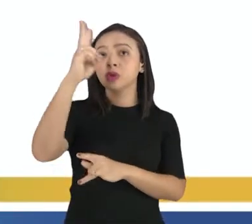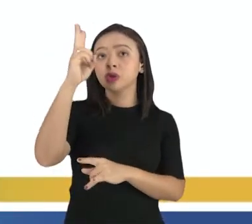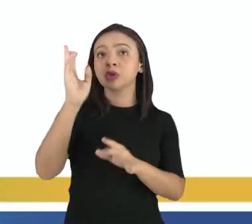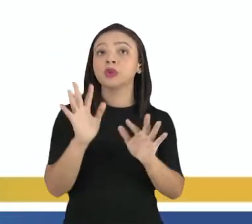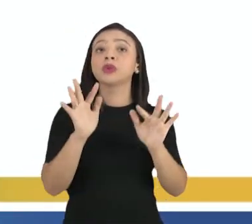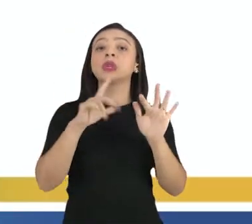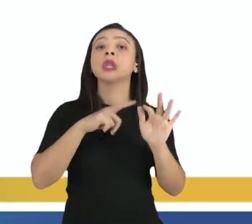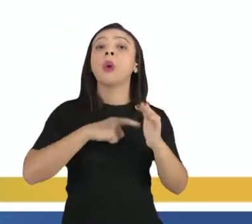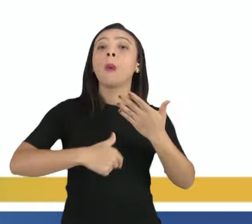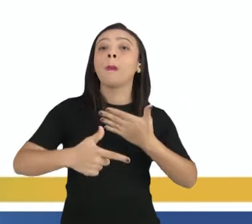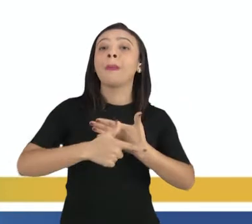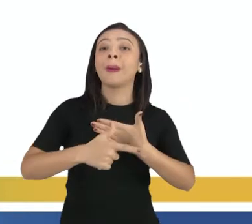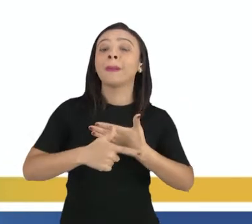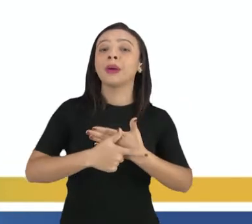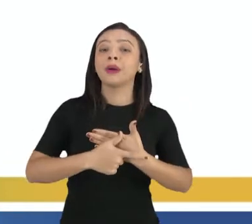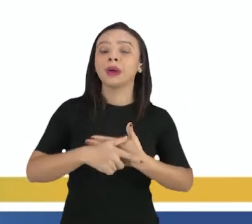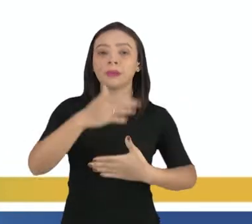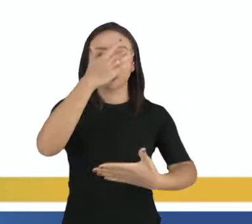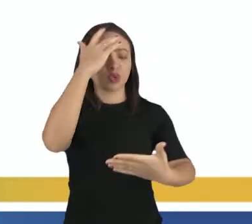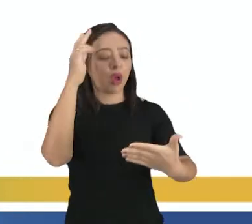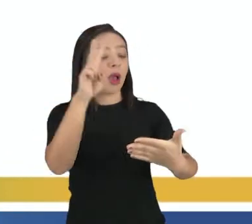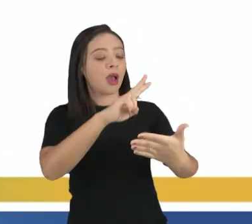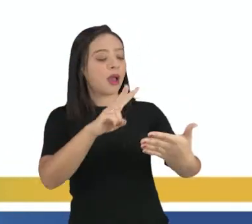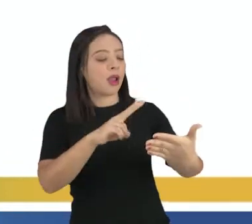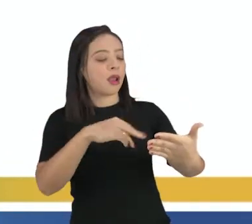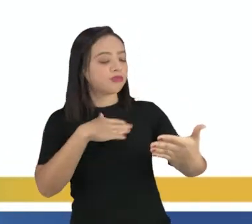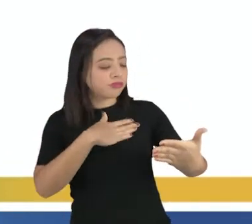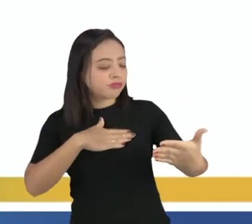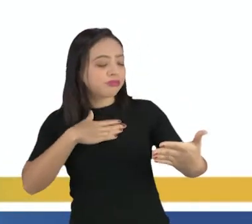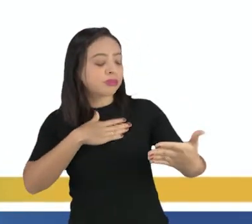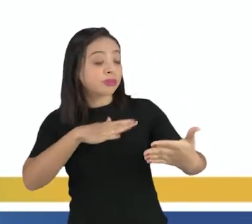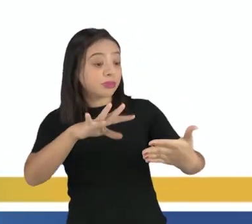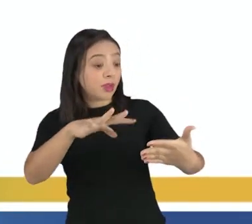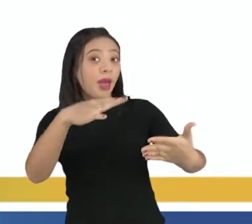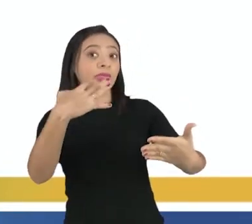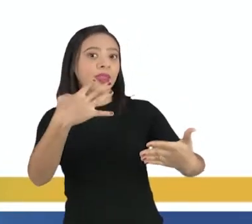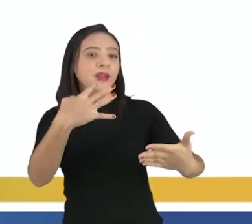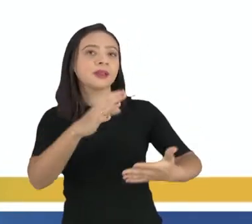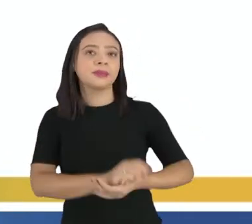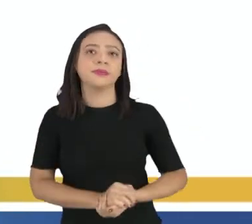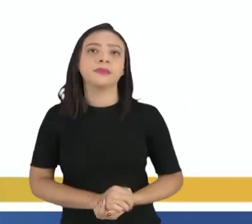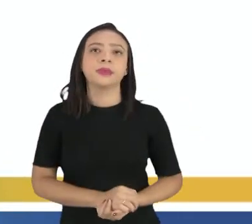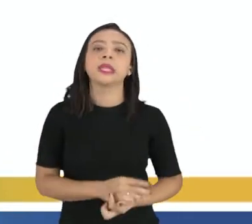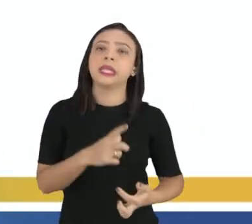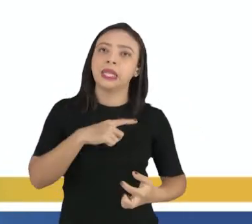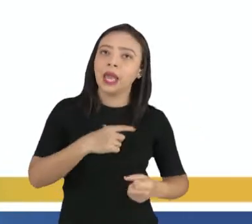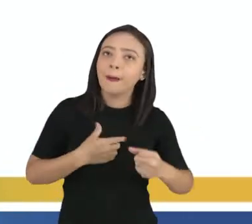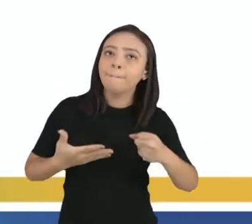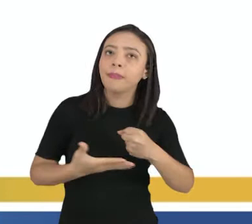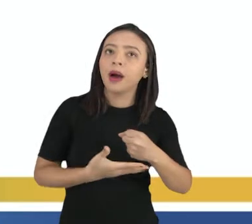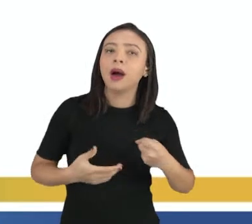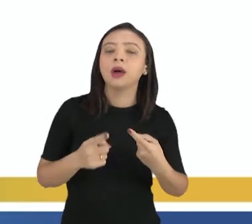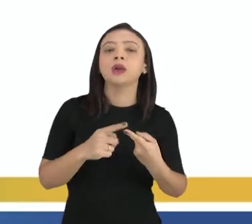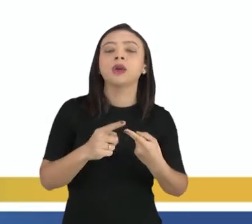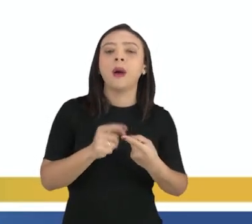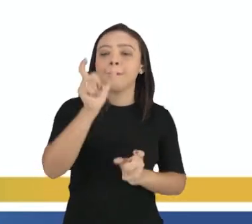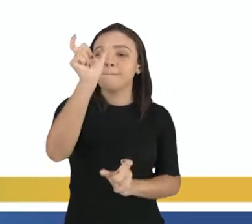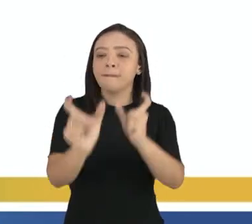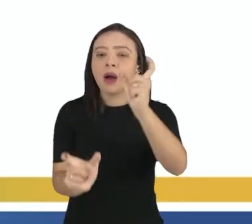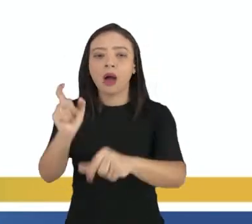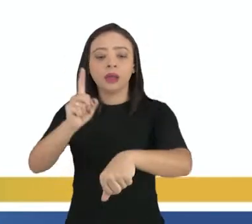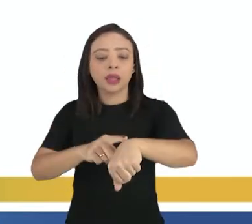tem como finalidade entreter o leitor o texto narrativo é baseado na ação que envolve personagens